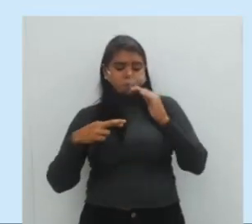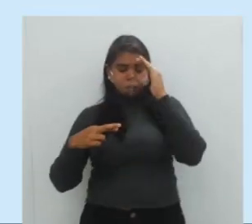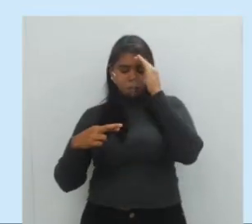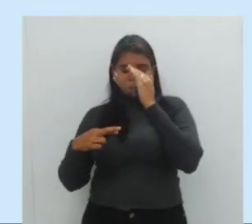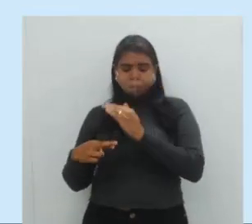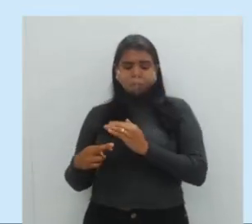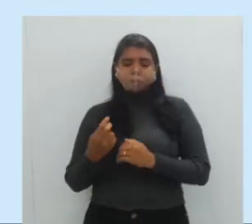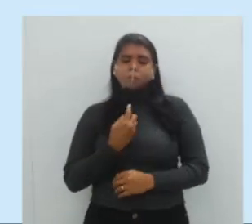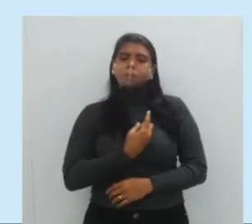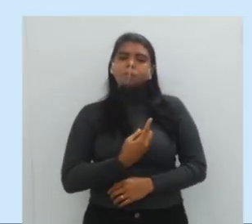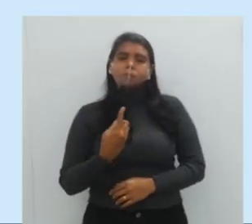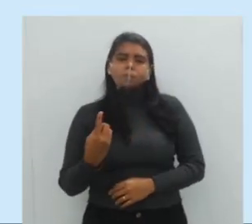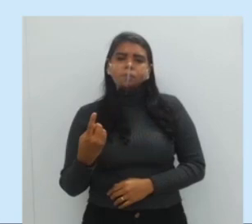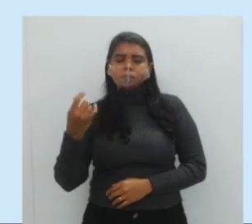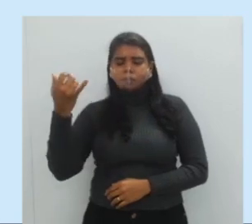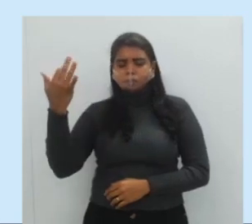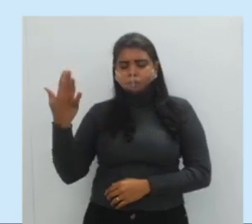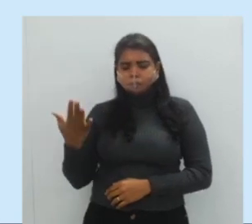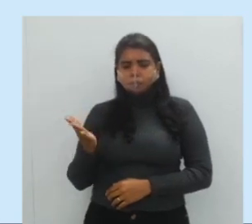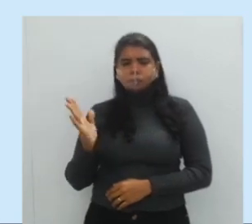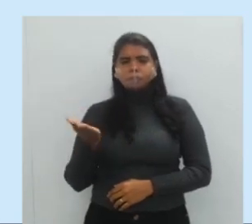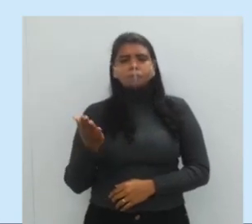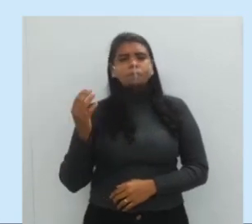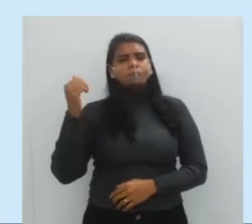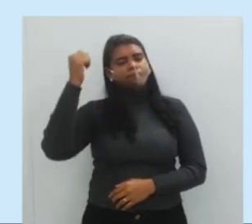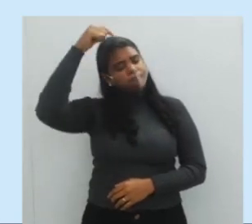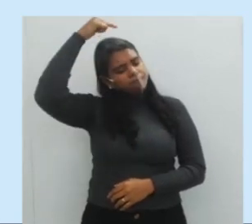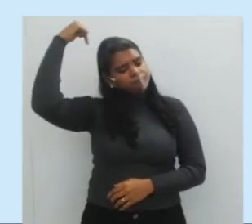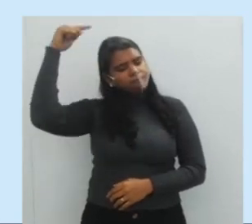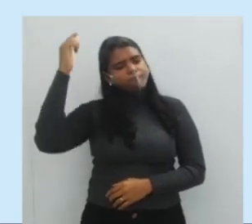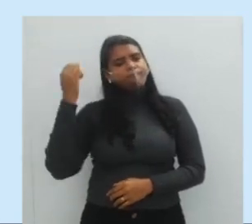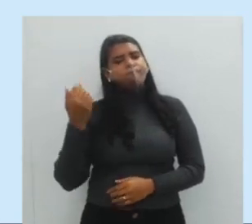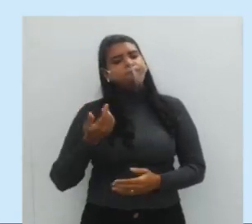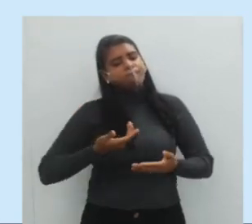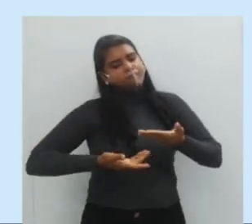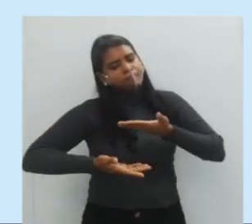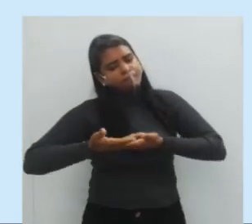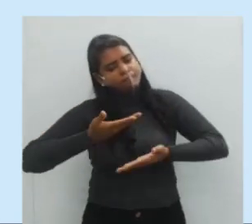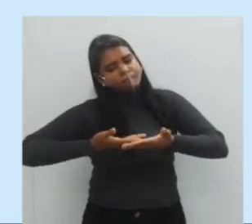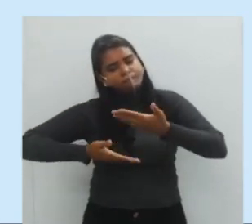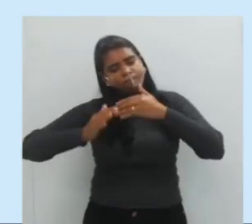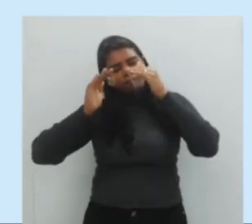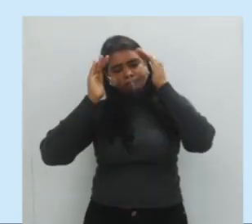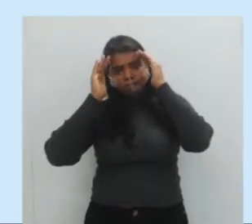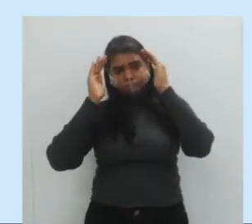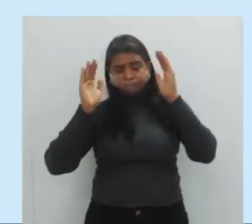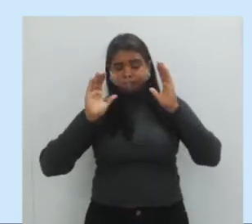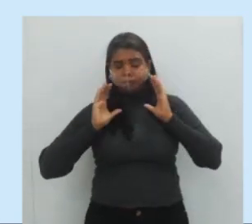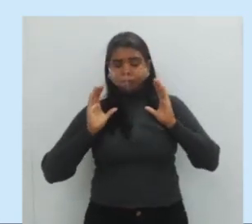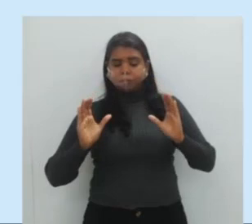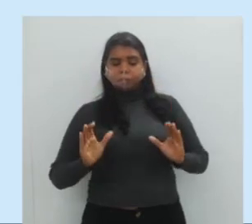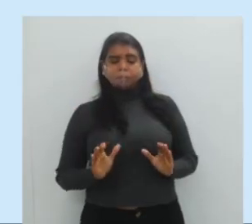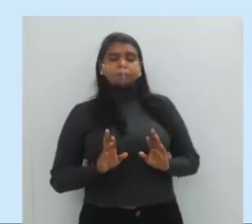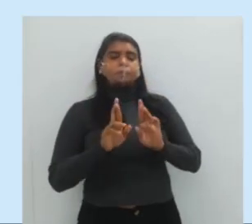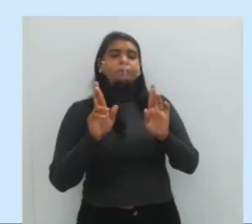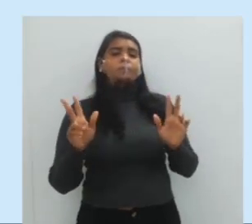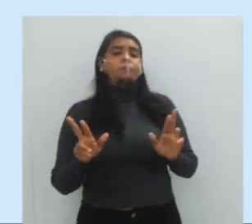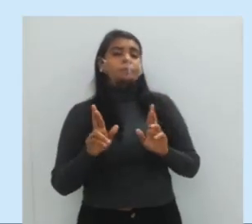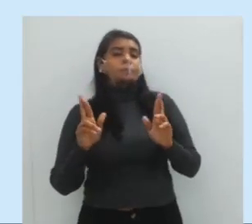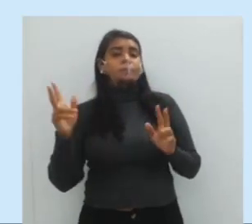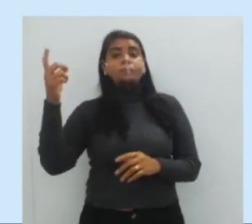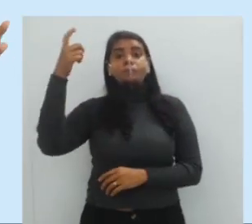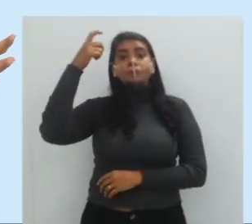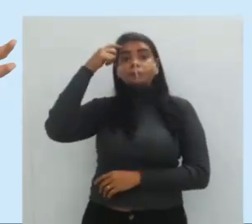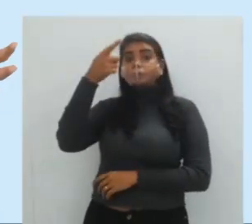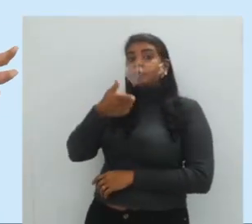Cada religião tem a sua narrativa que lhe é sagrada, que ele deve respeito é o que vai